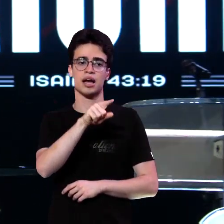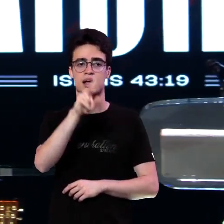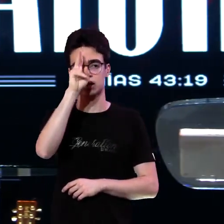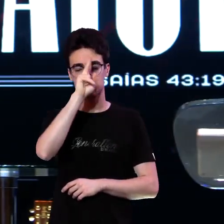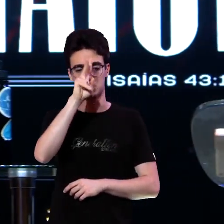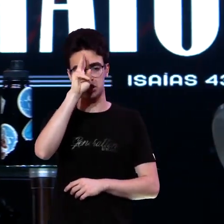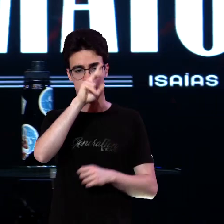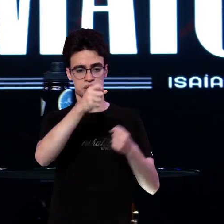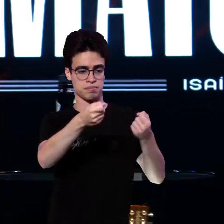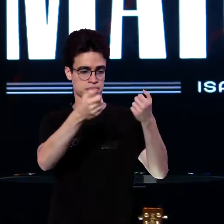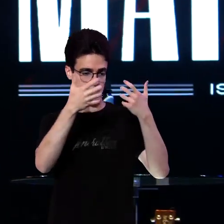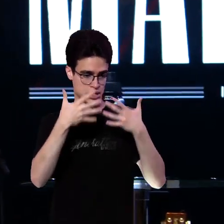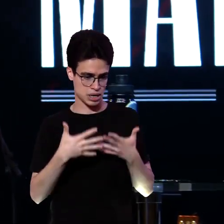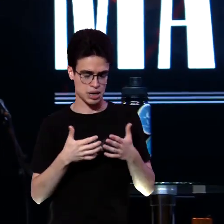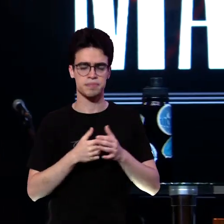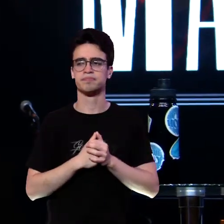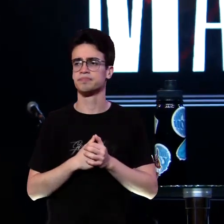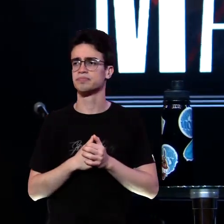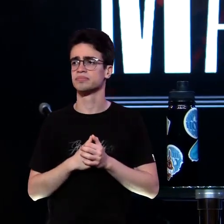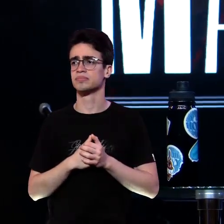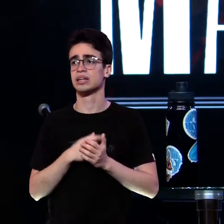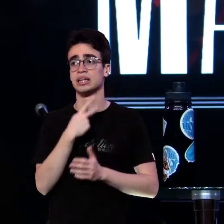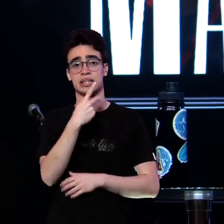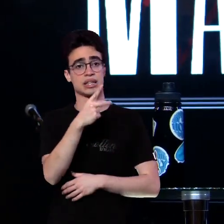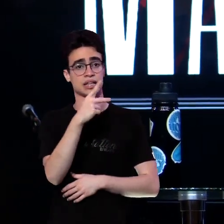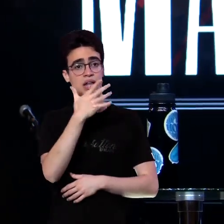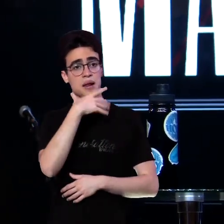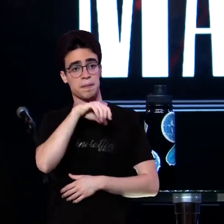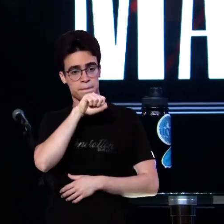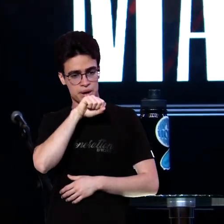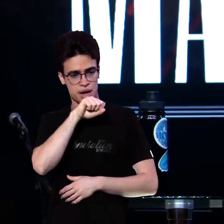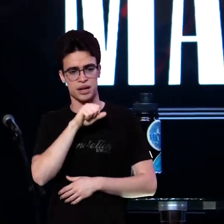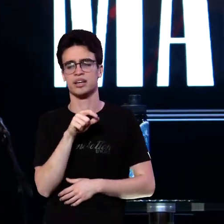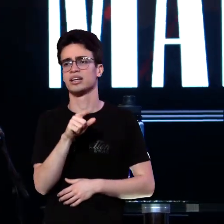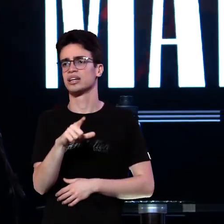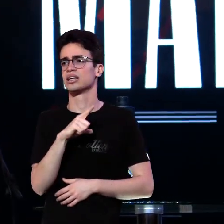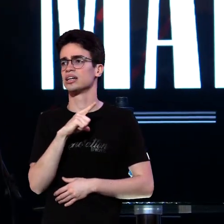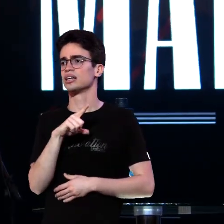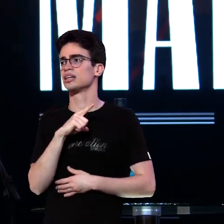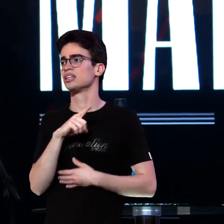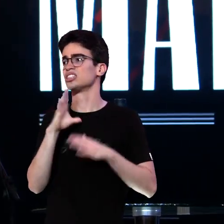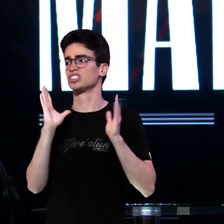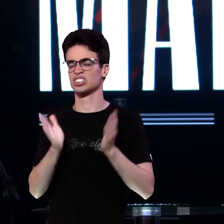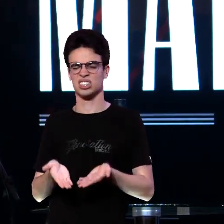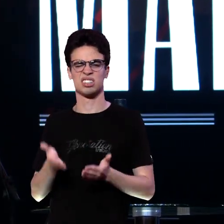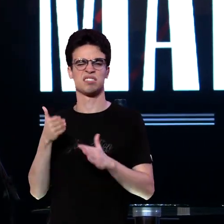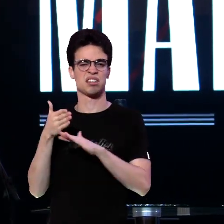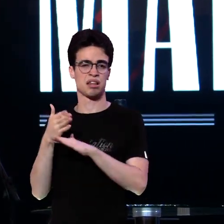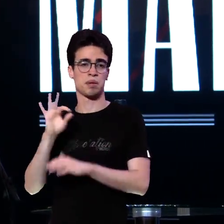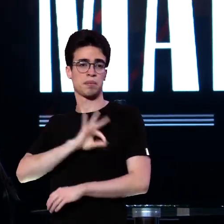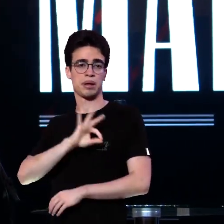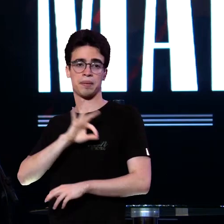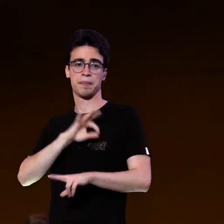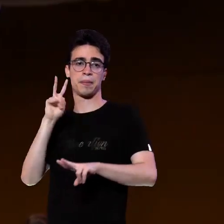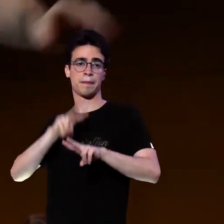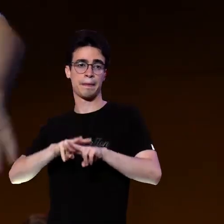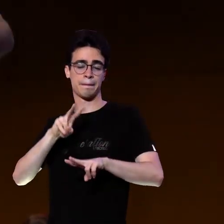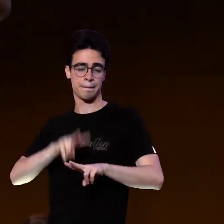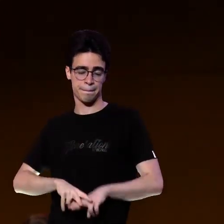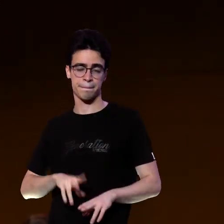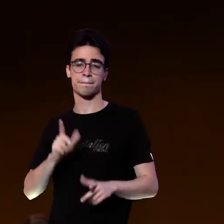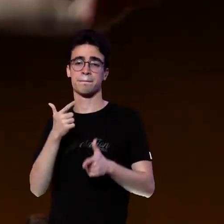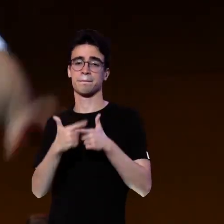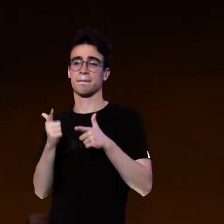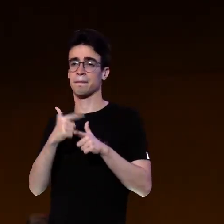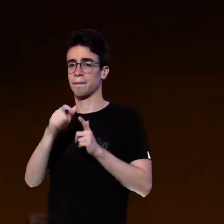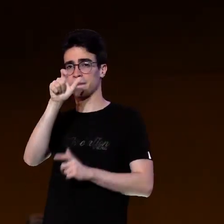história dele. O pai dele tinha várias passagens na polícia, tinha vários problemas, era um